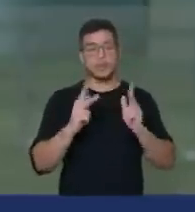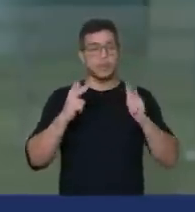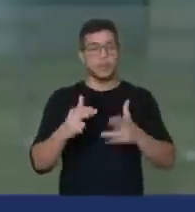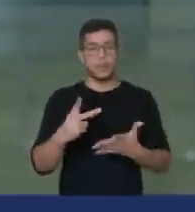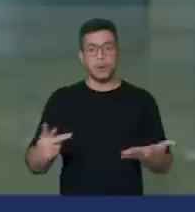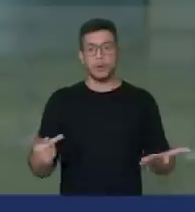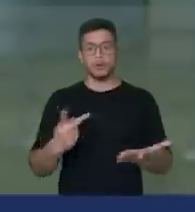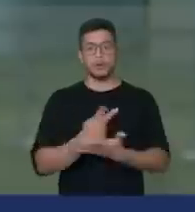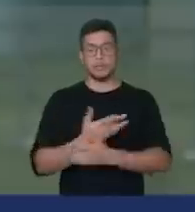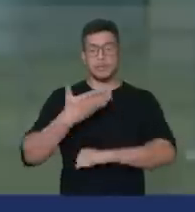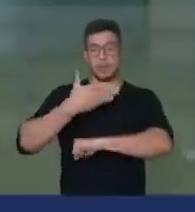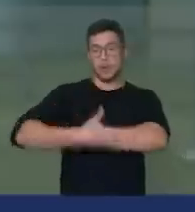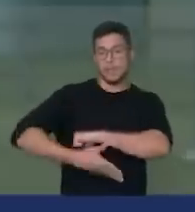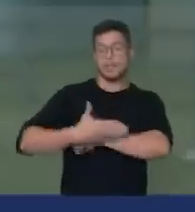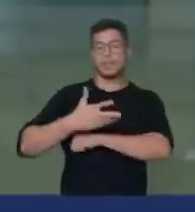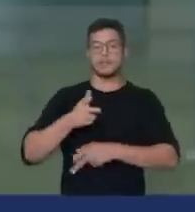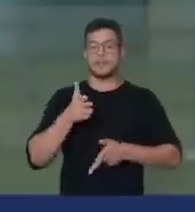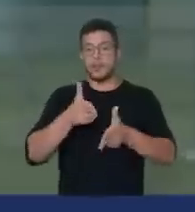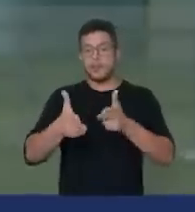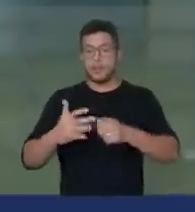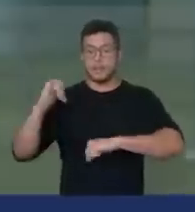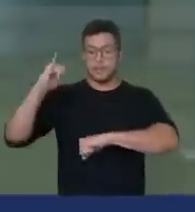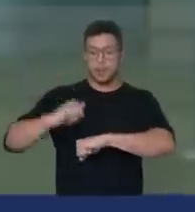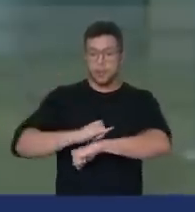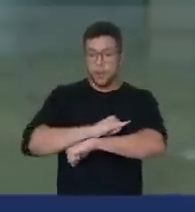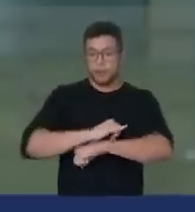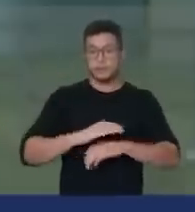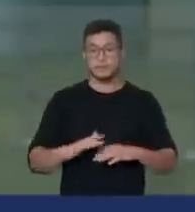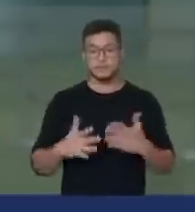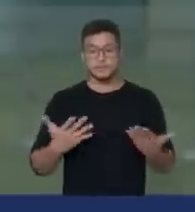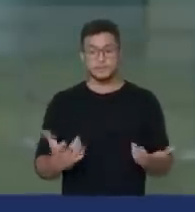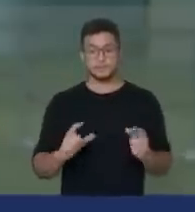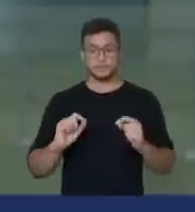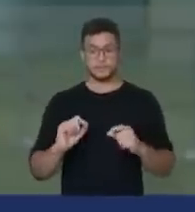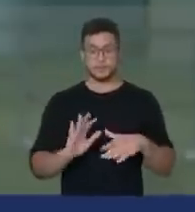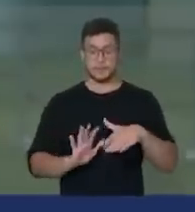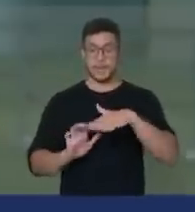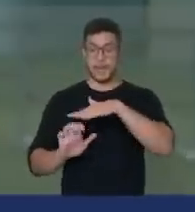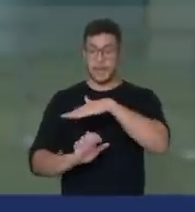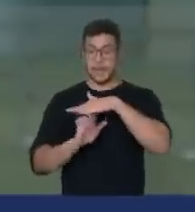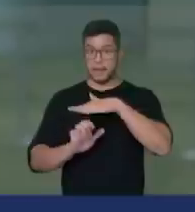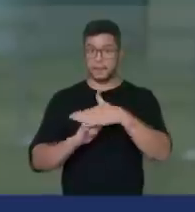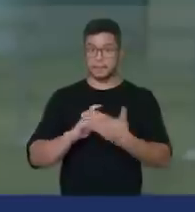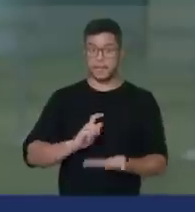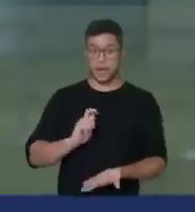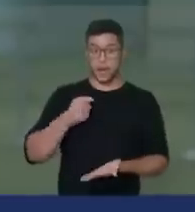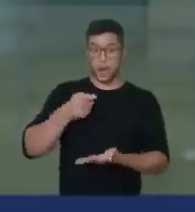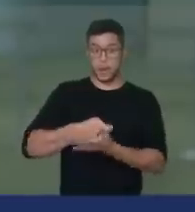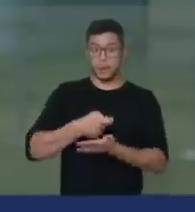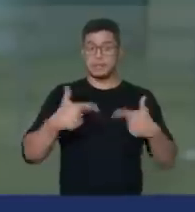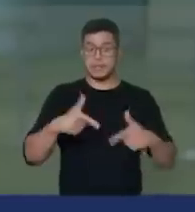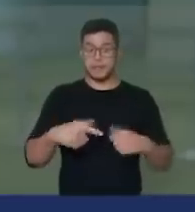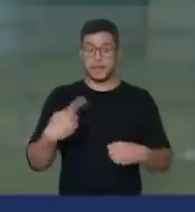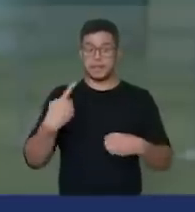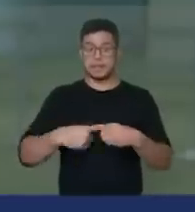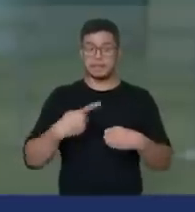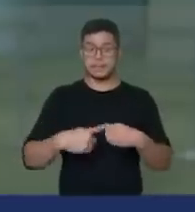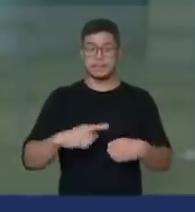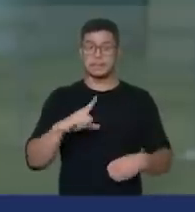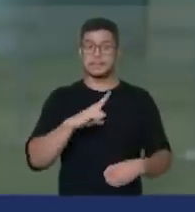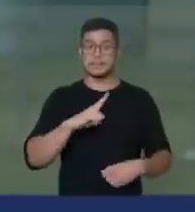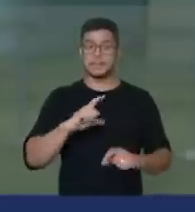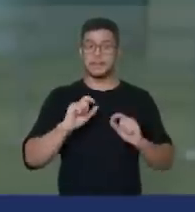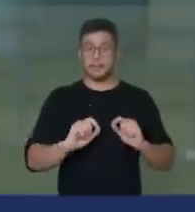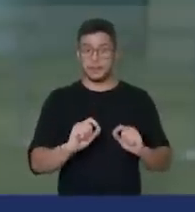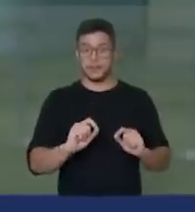com aeroportos. Como é que funciona esse modelo? Nesse modelo, a empresa privada, ela é obrigada a operar nas cidades que dão prejuízo para